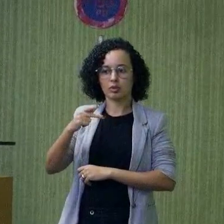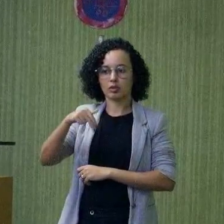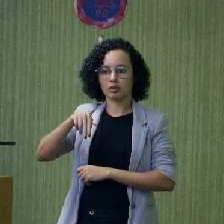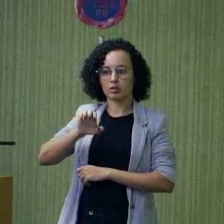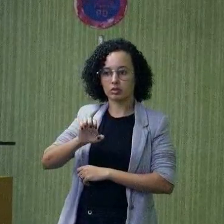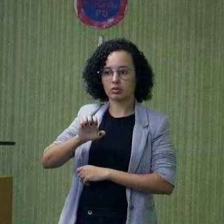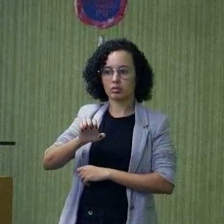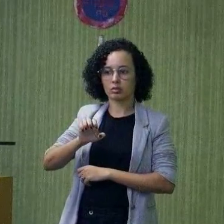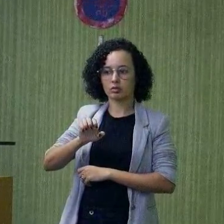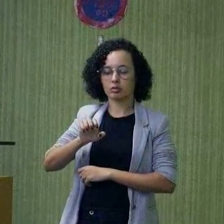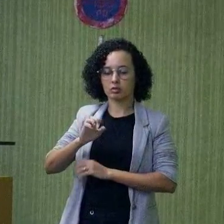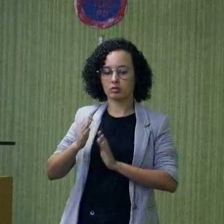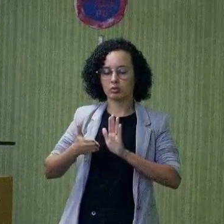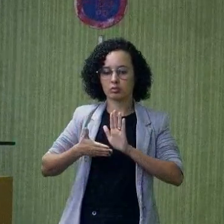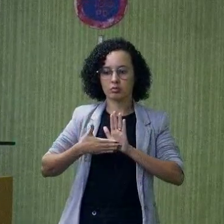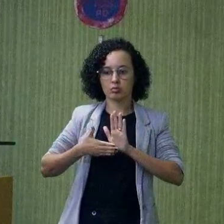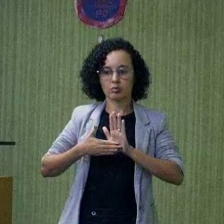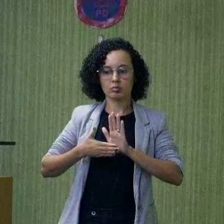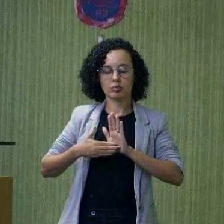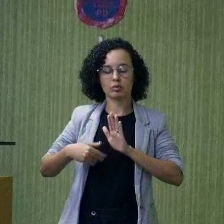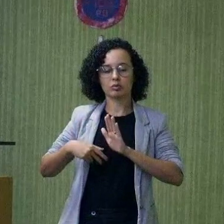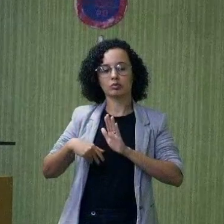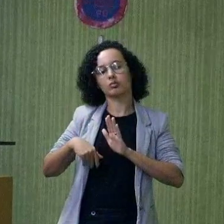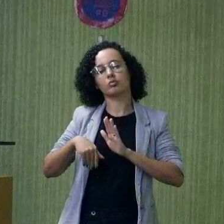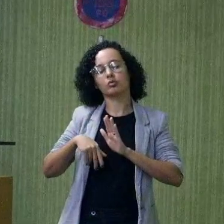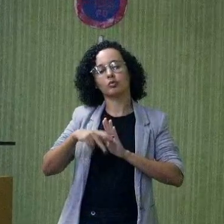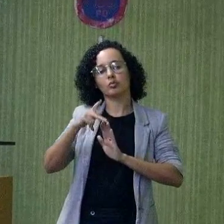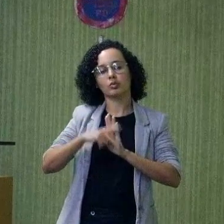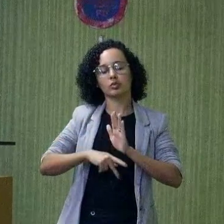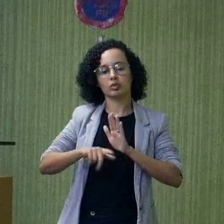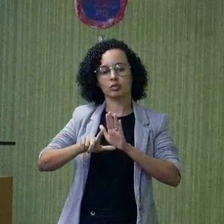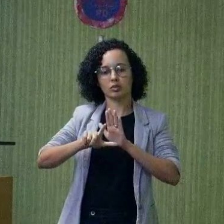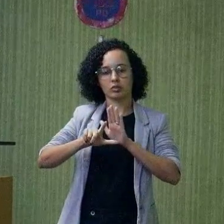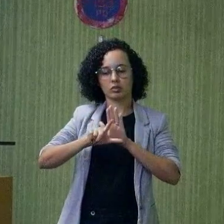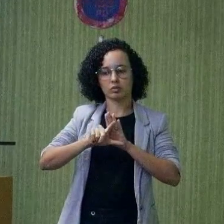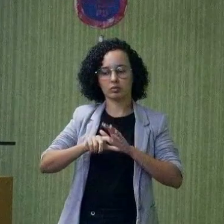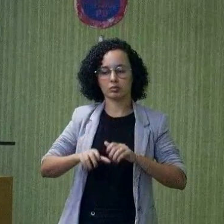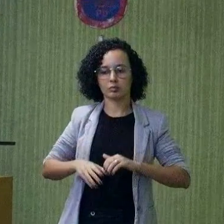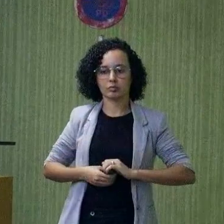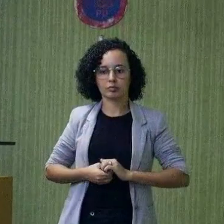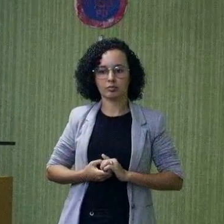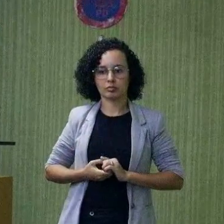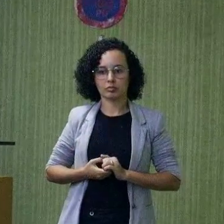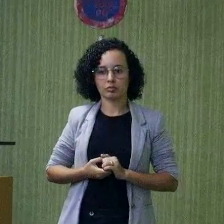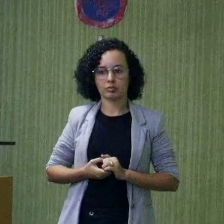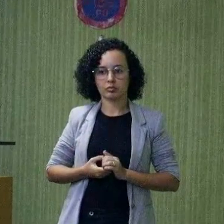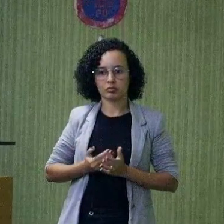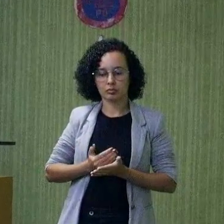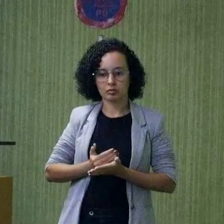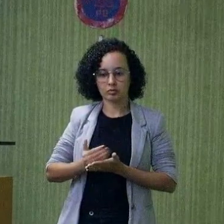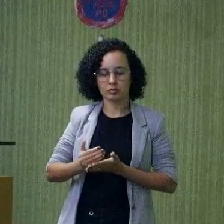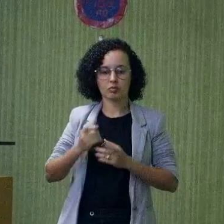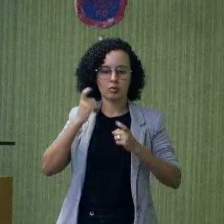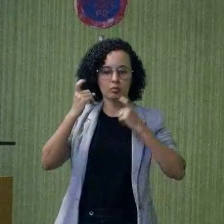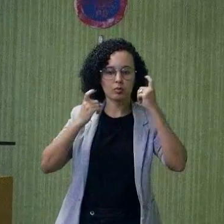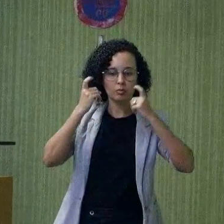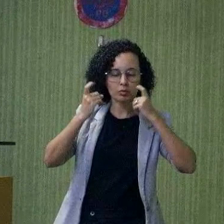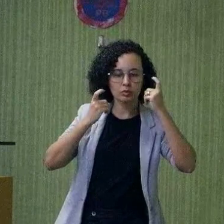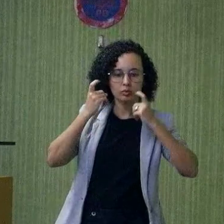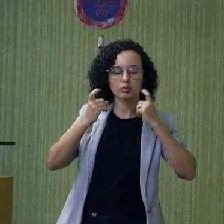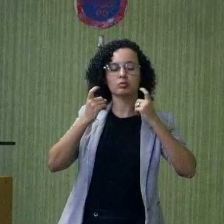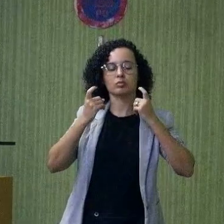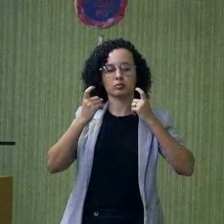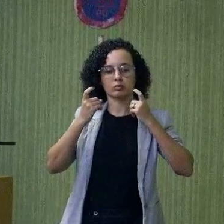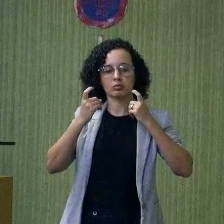proposto no projeto de lei 2614 eh inicialmente houve a preocupação de estabelecer algumas